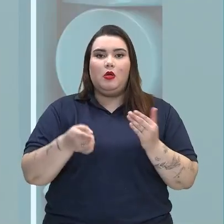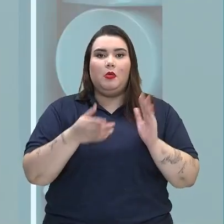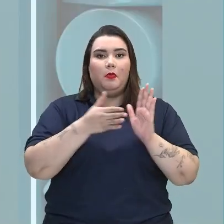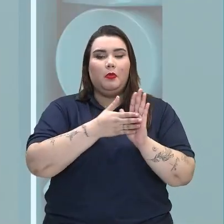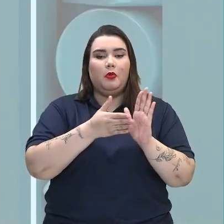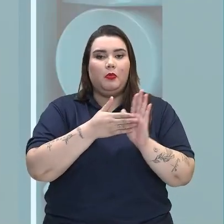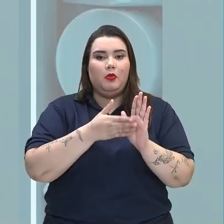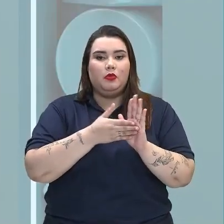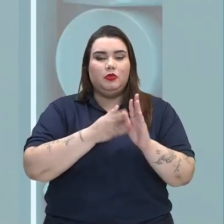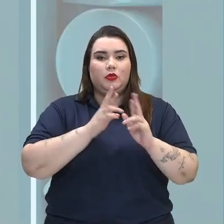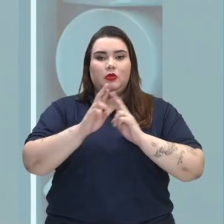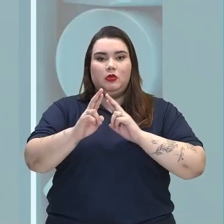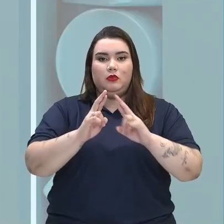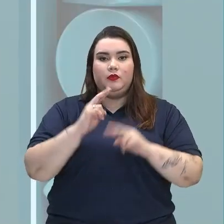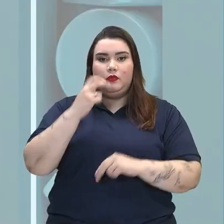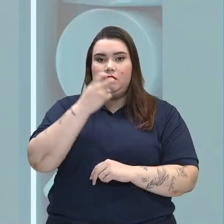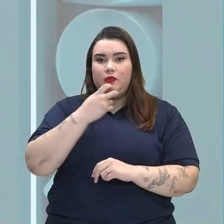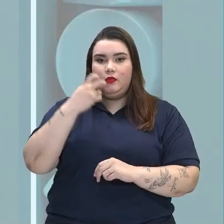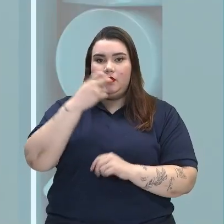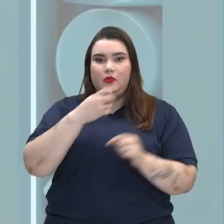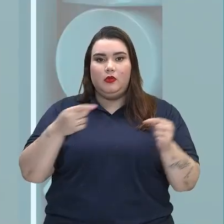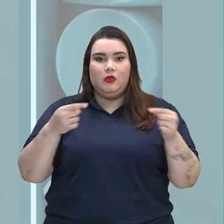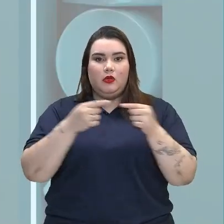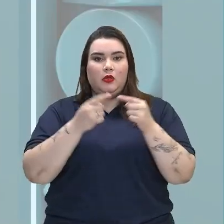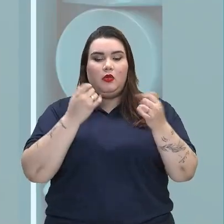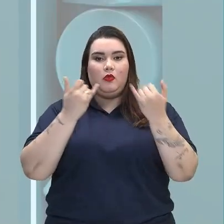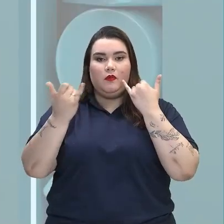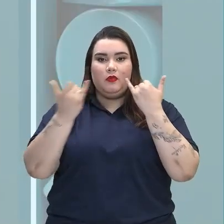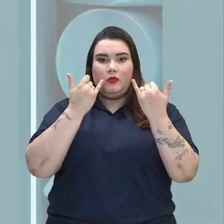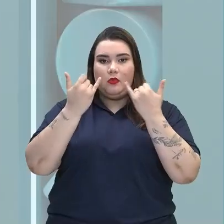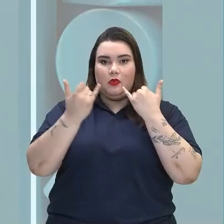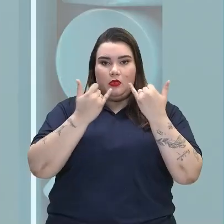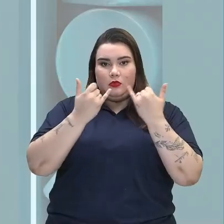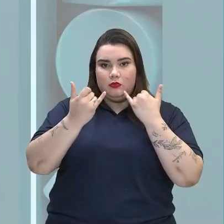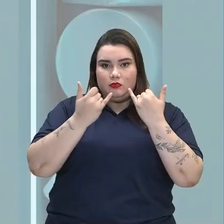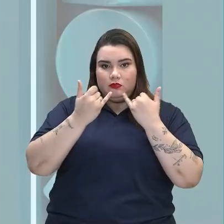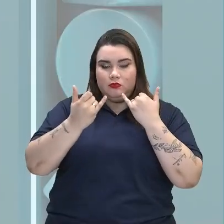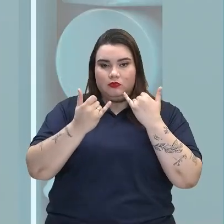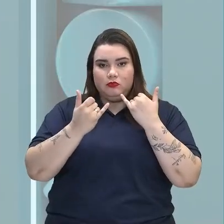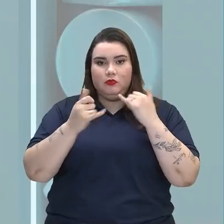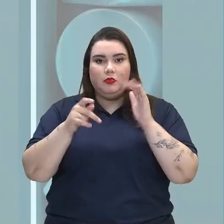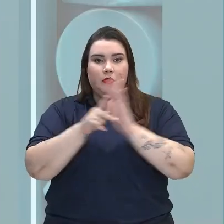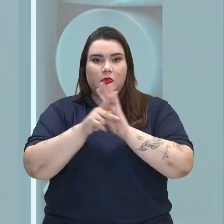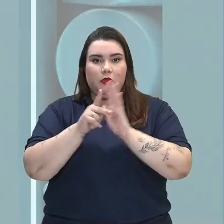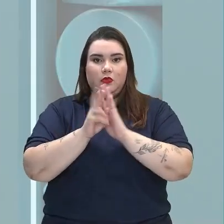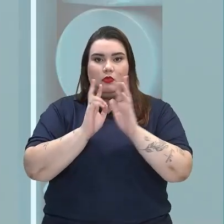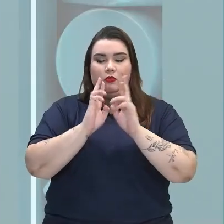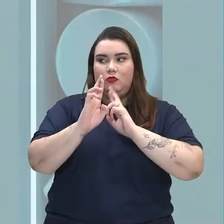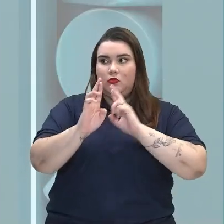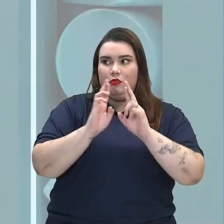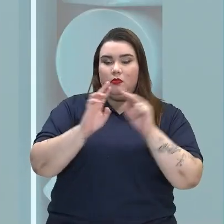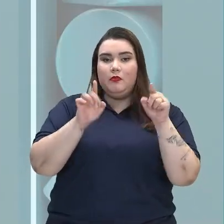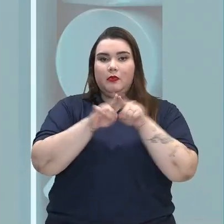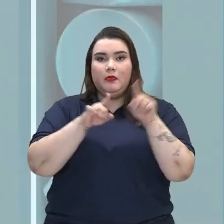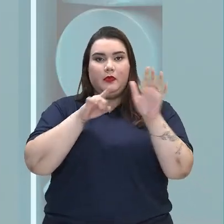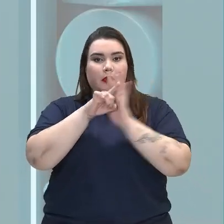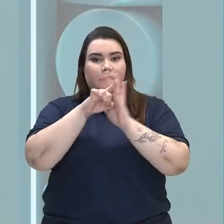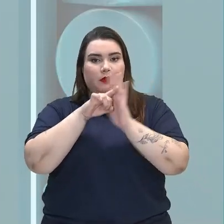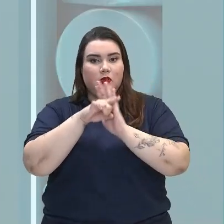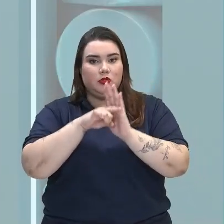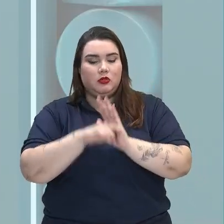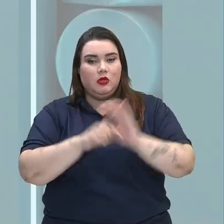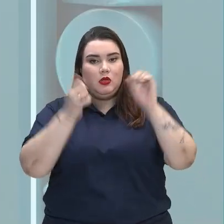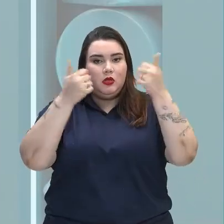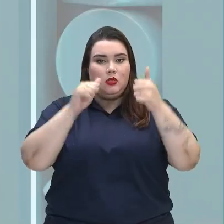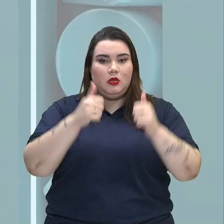oral consiste em informar, extrair informações do entrevistado, investigar,